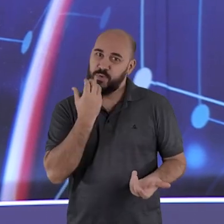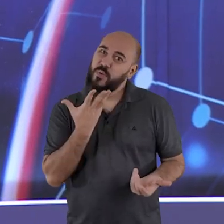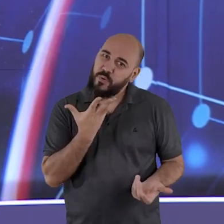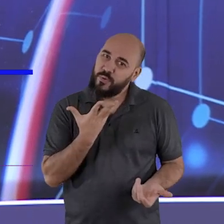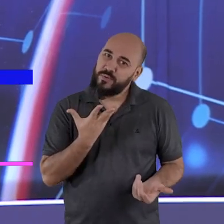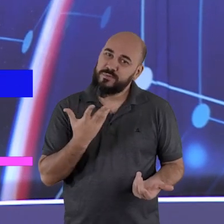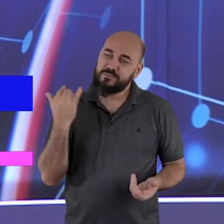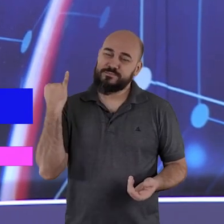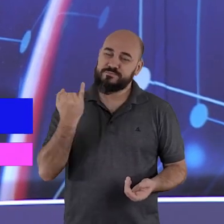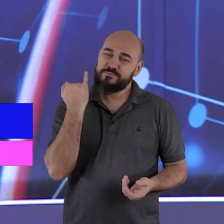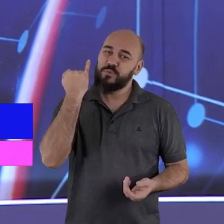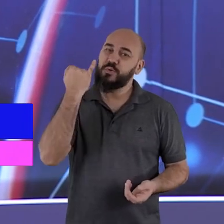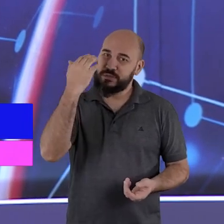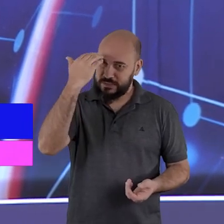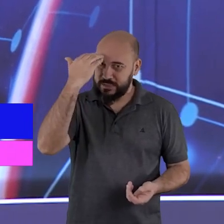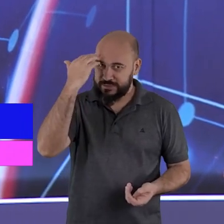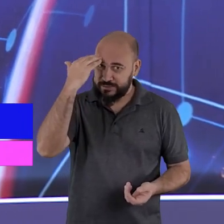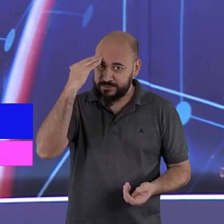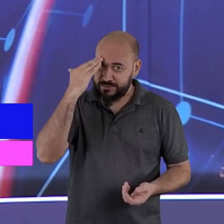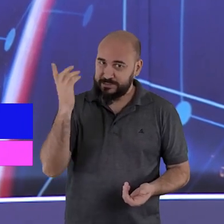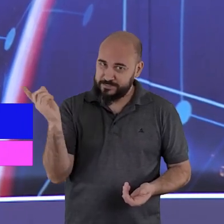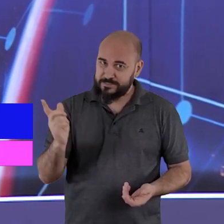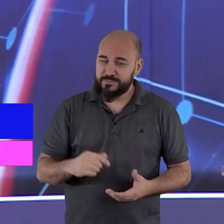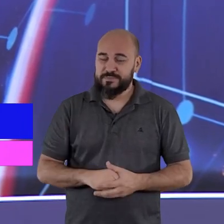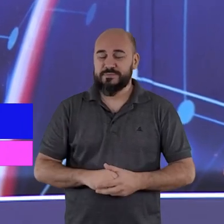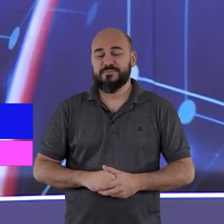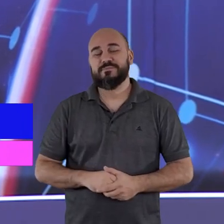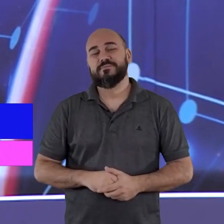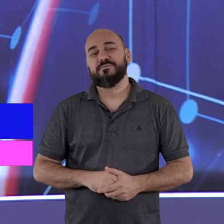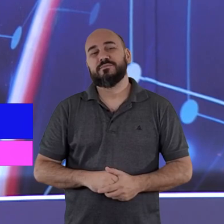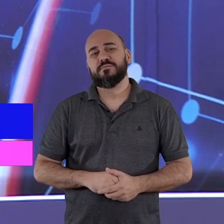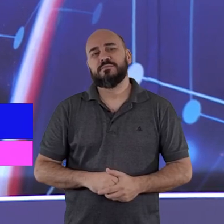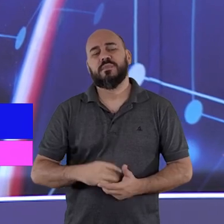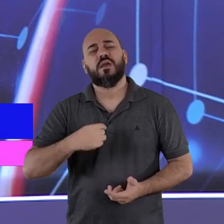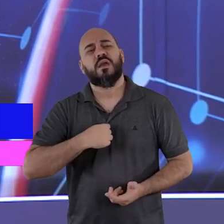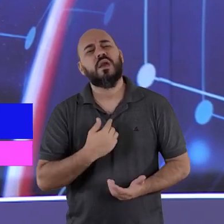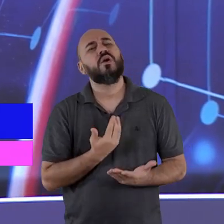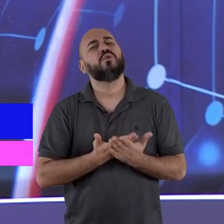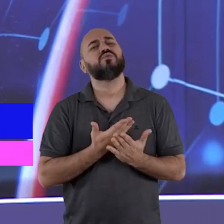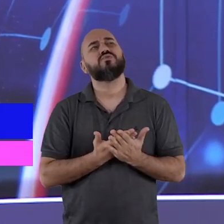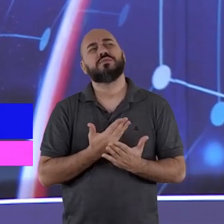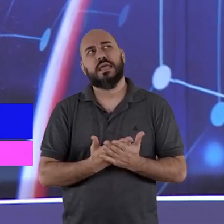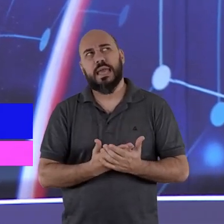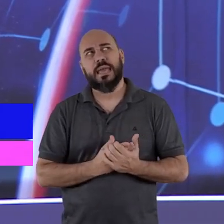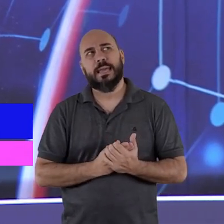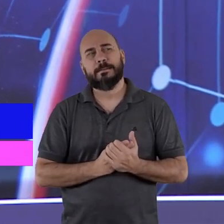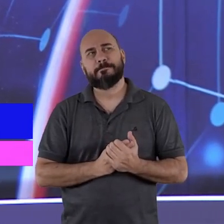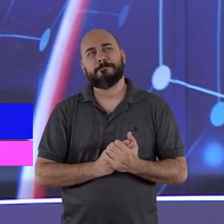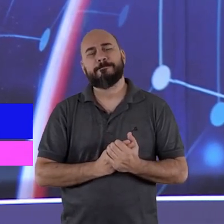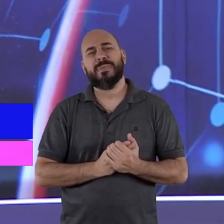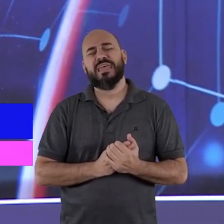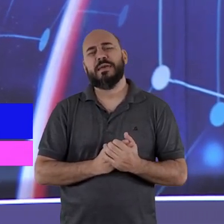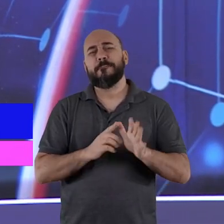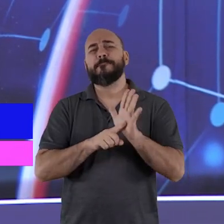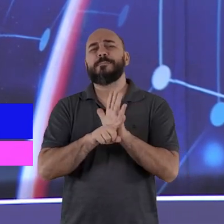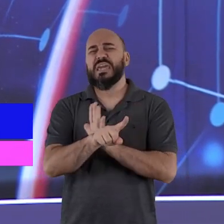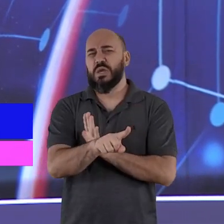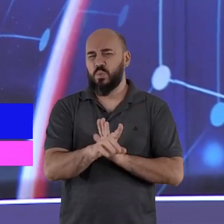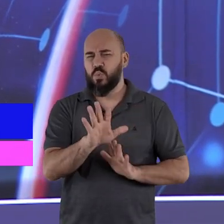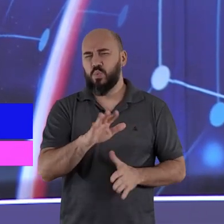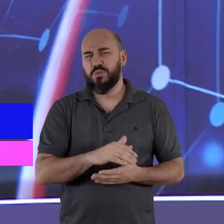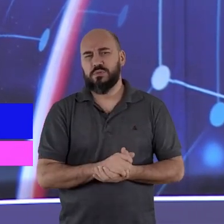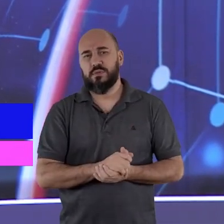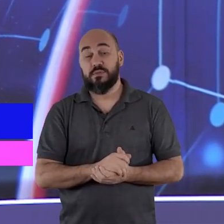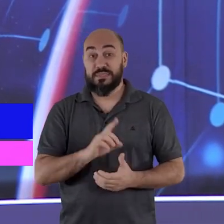empolgante. Eu já escutei a seguinte pergunta: pastor, se Deus é um